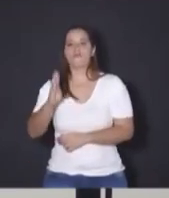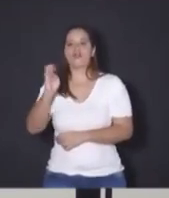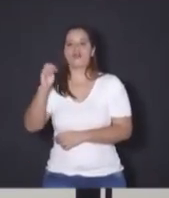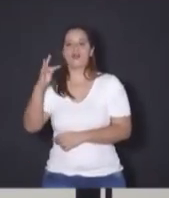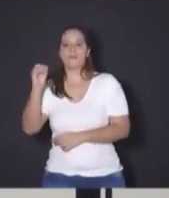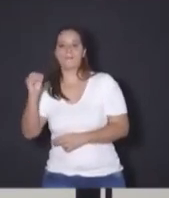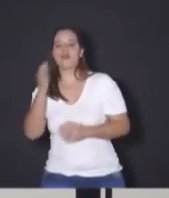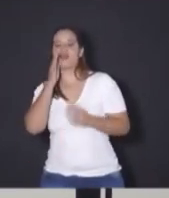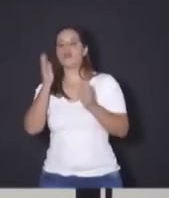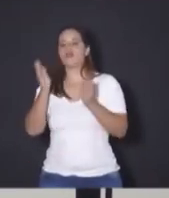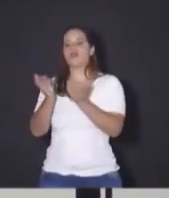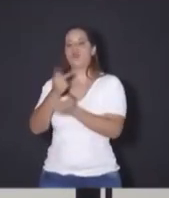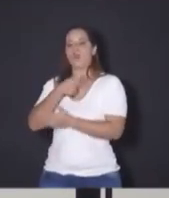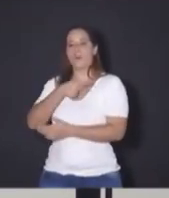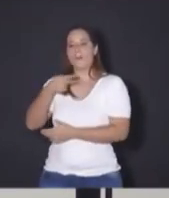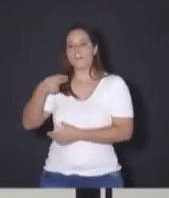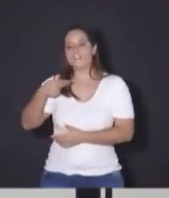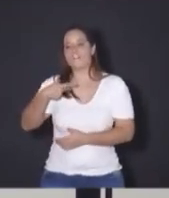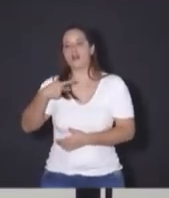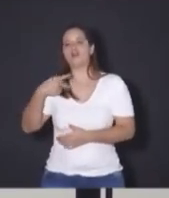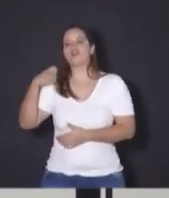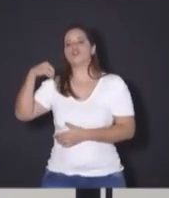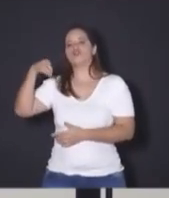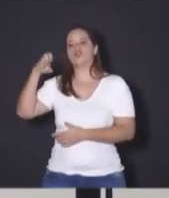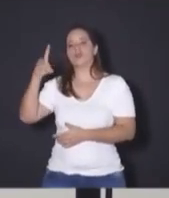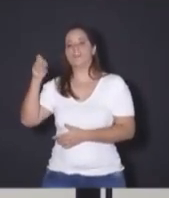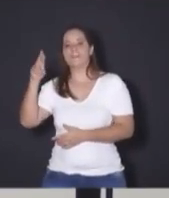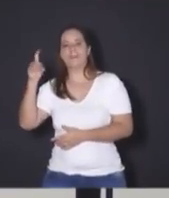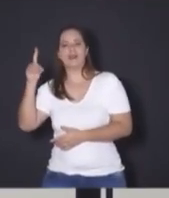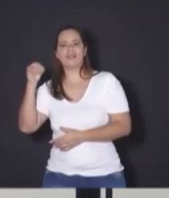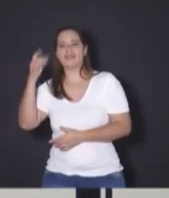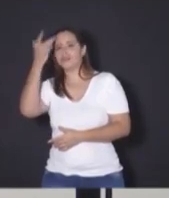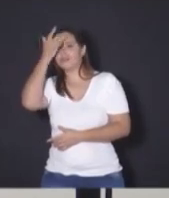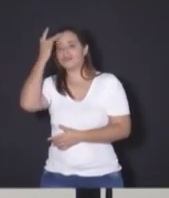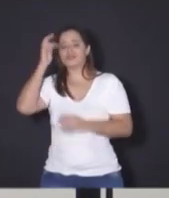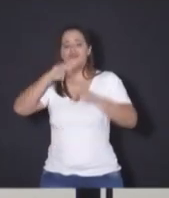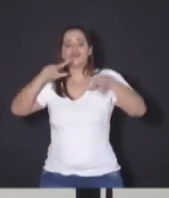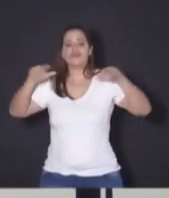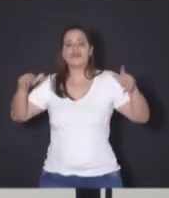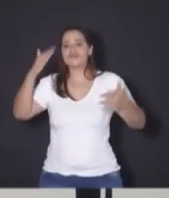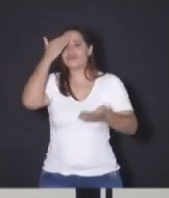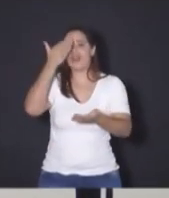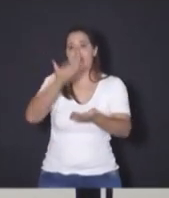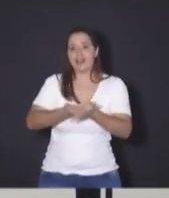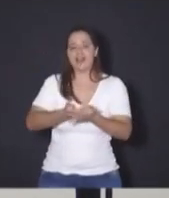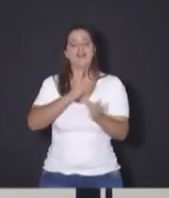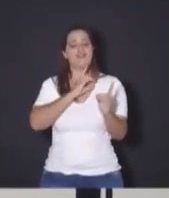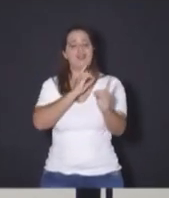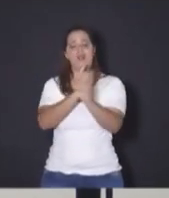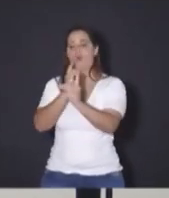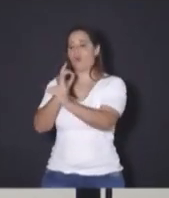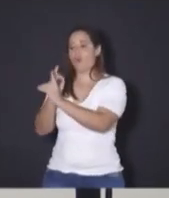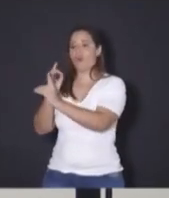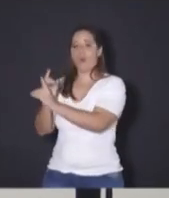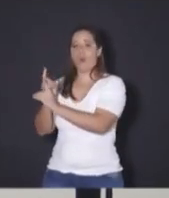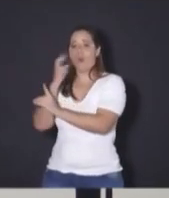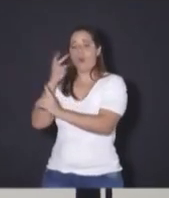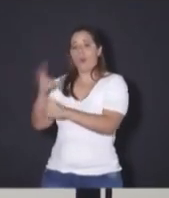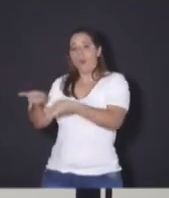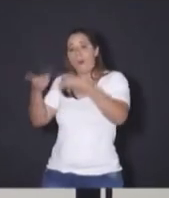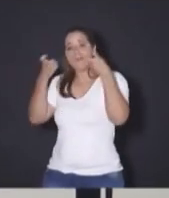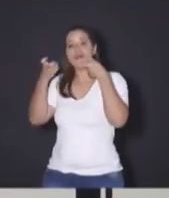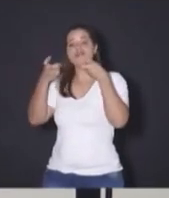de Djalma, né? Medrado, pessoas de várias crenças eu tenho encontrado e vejo que a